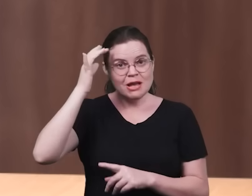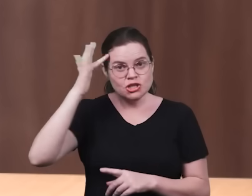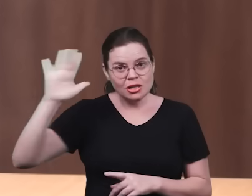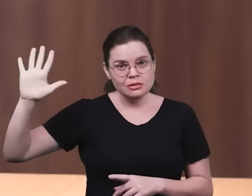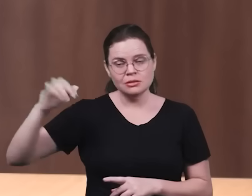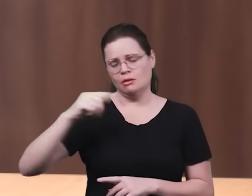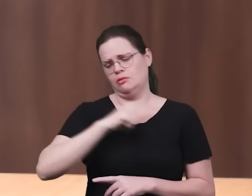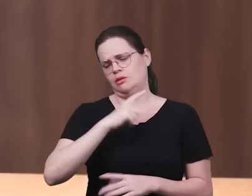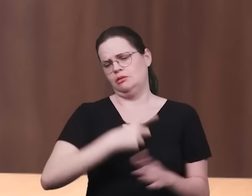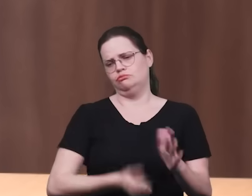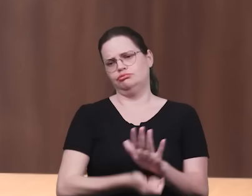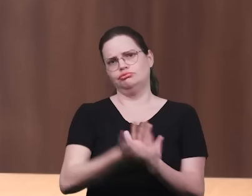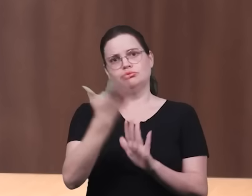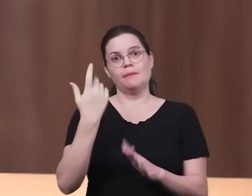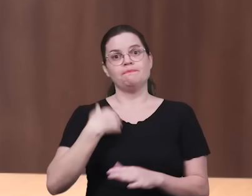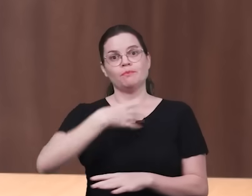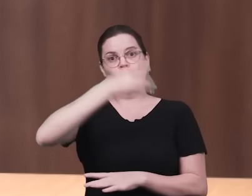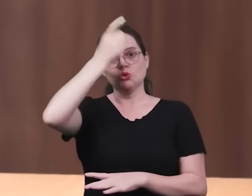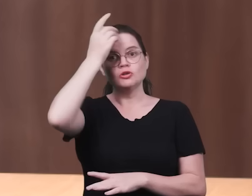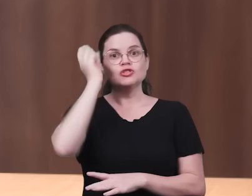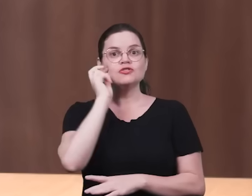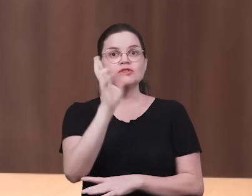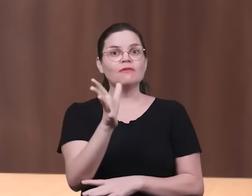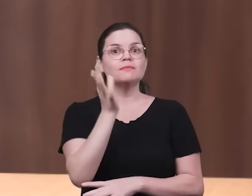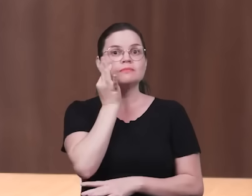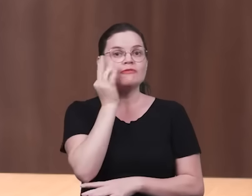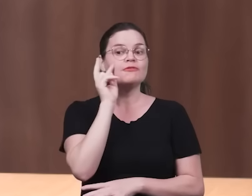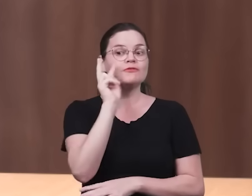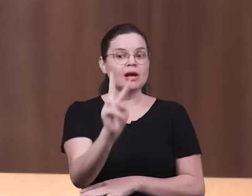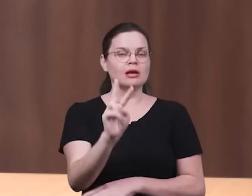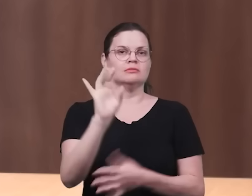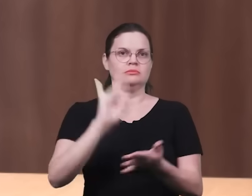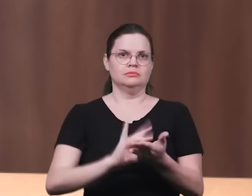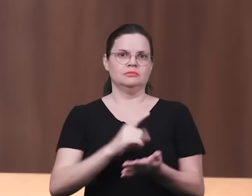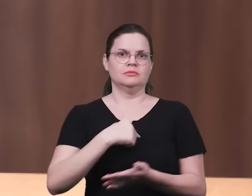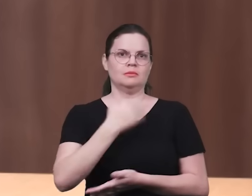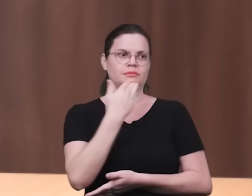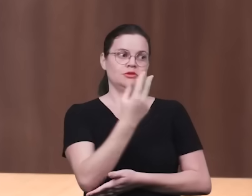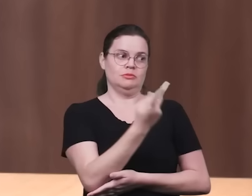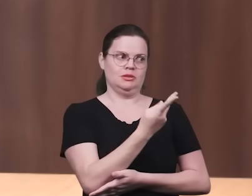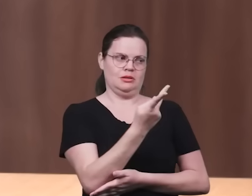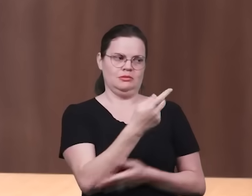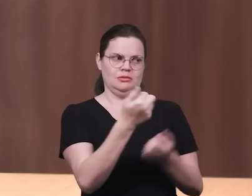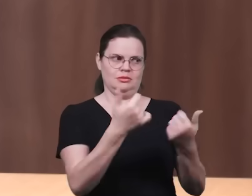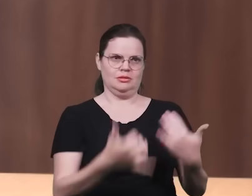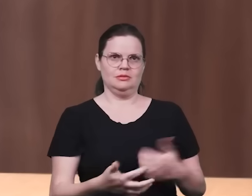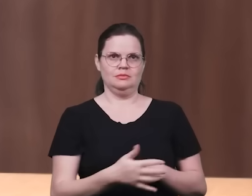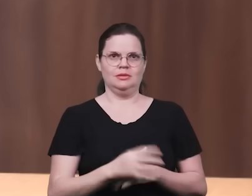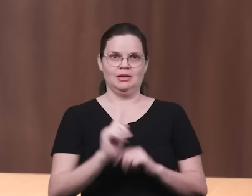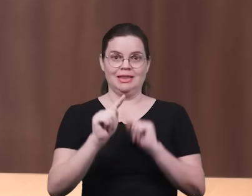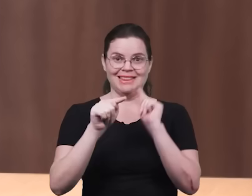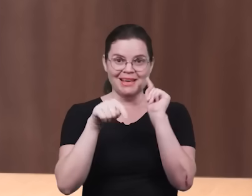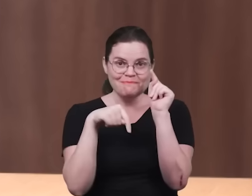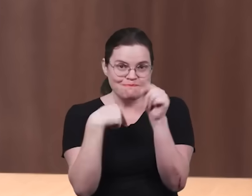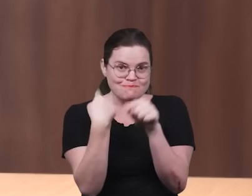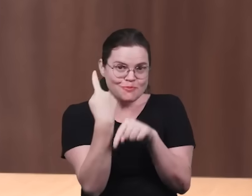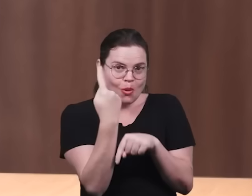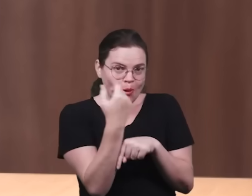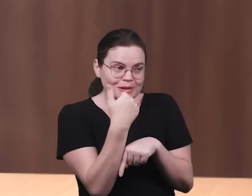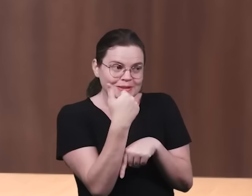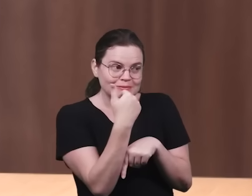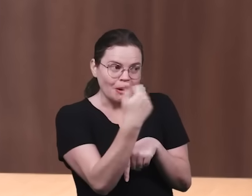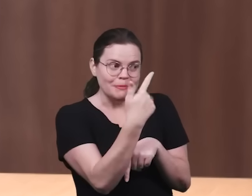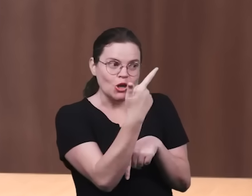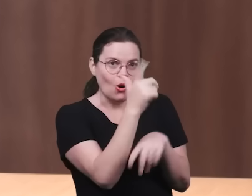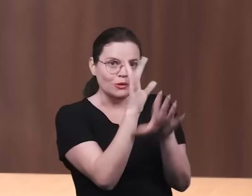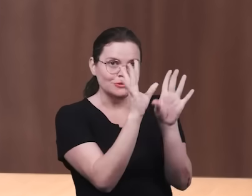tá? Então, é uma coisa que eu quero colocar com vocês. Depois eu quero colocar um outro detalhe